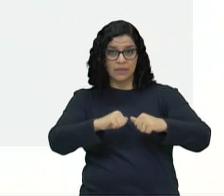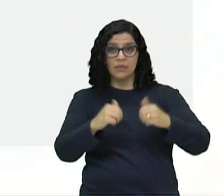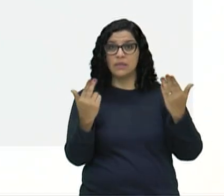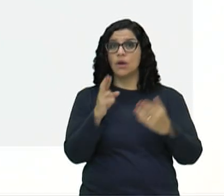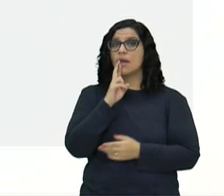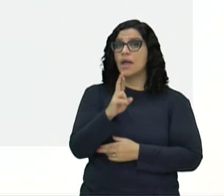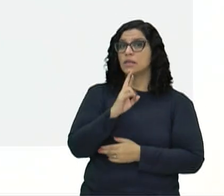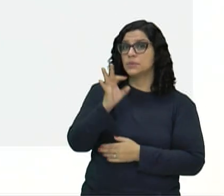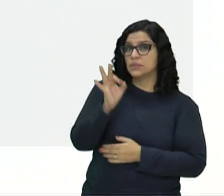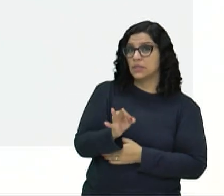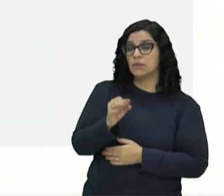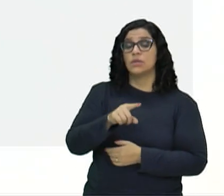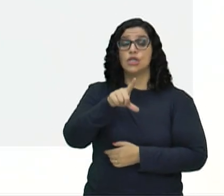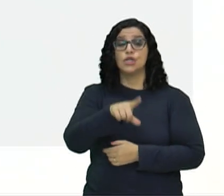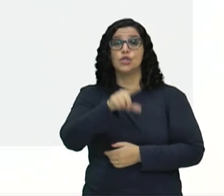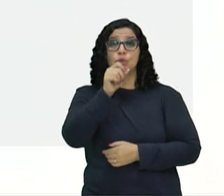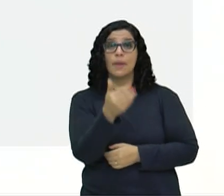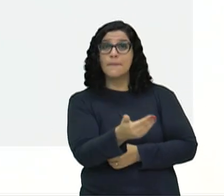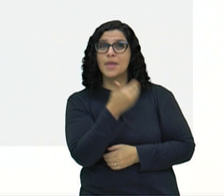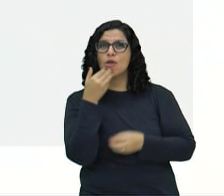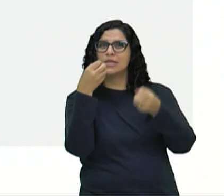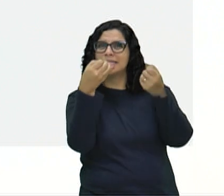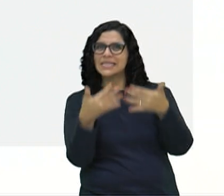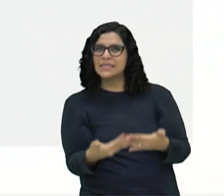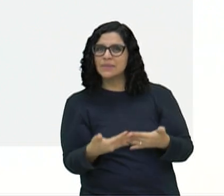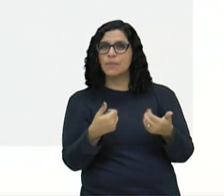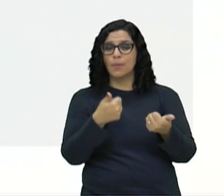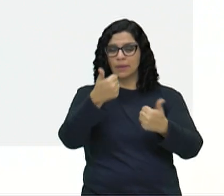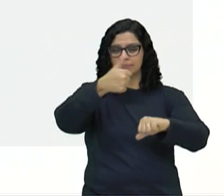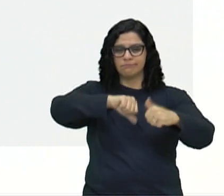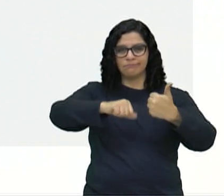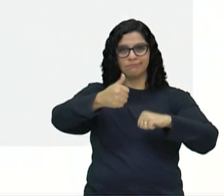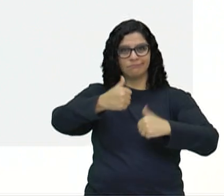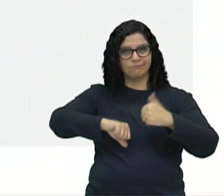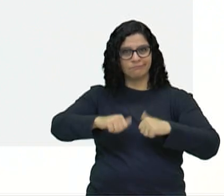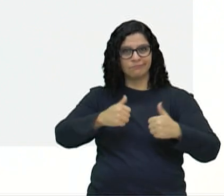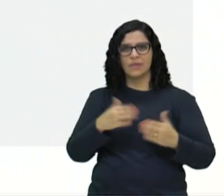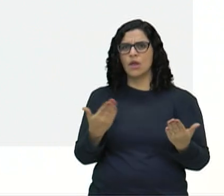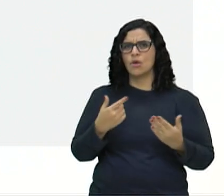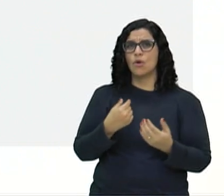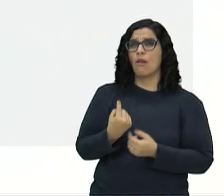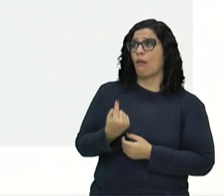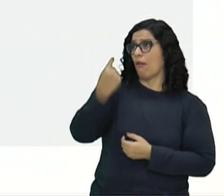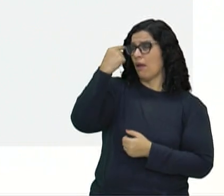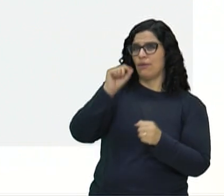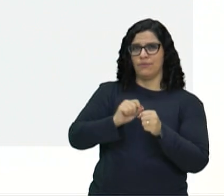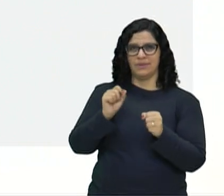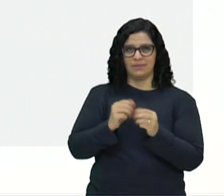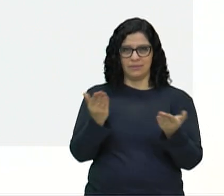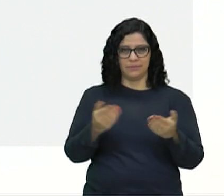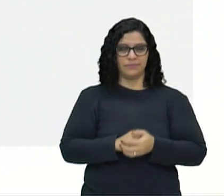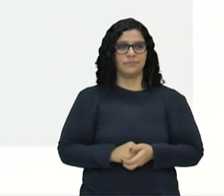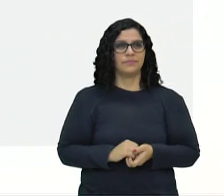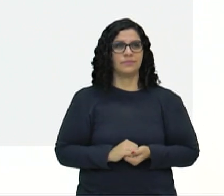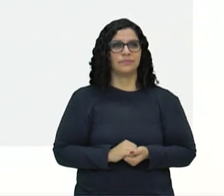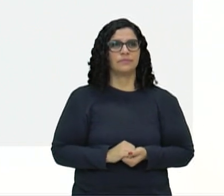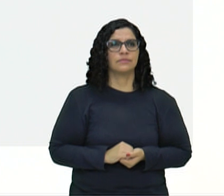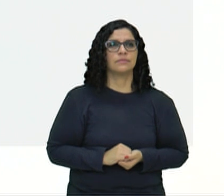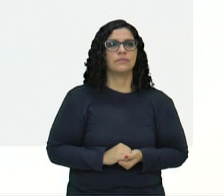seguir e marque aquela que melhor define o processo de quimiossíntese, que é o que esses seres faziam.